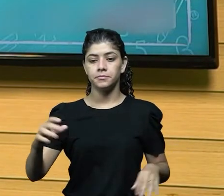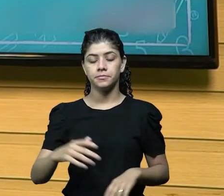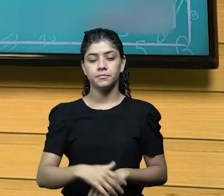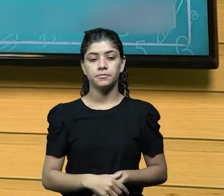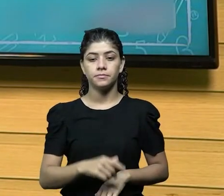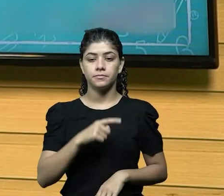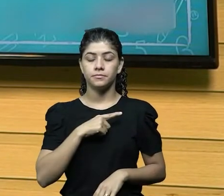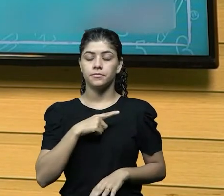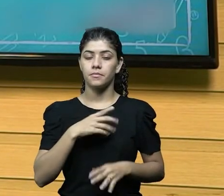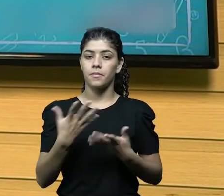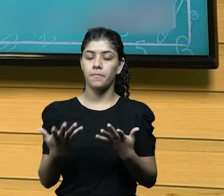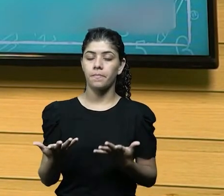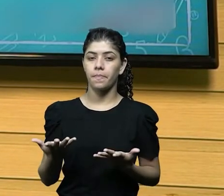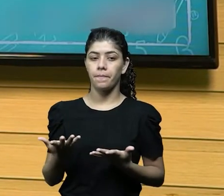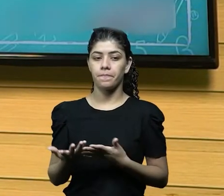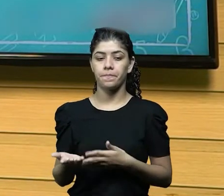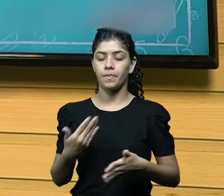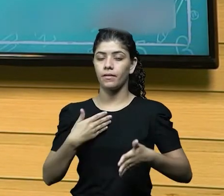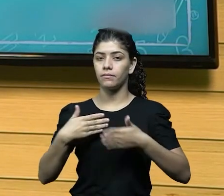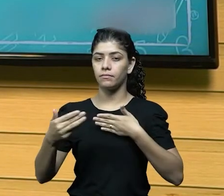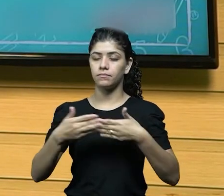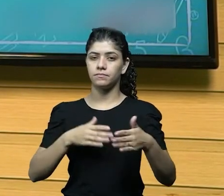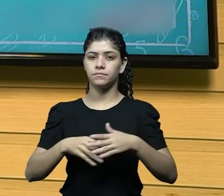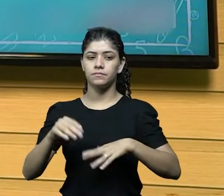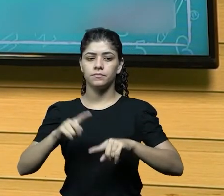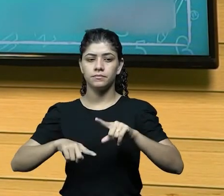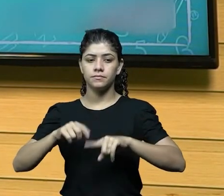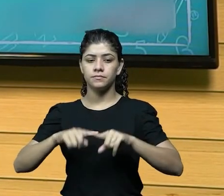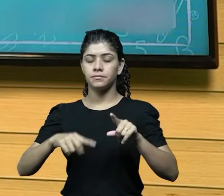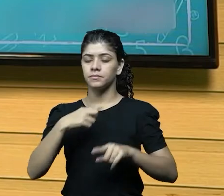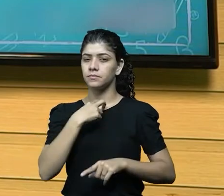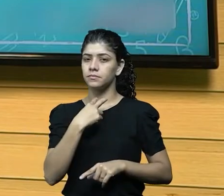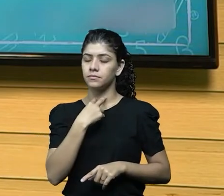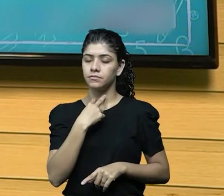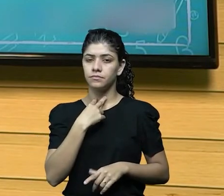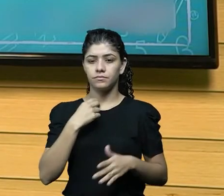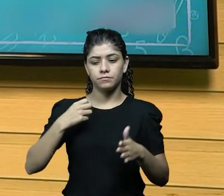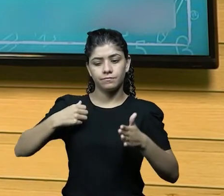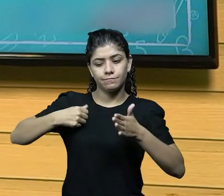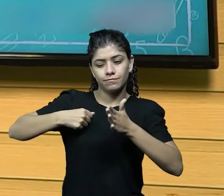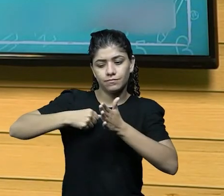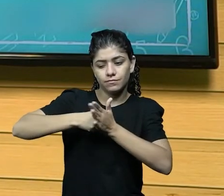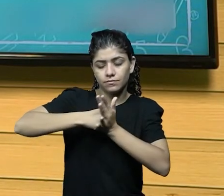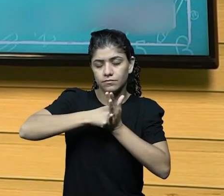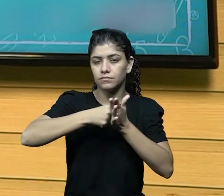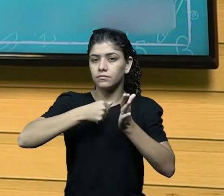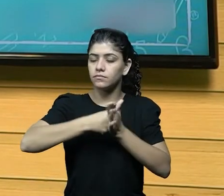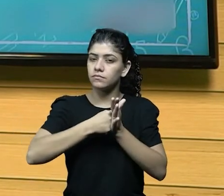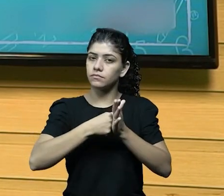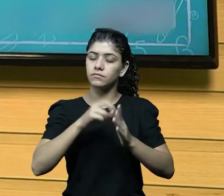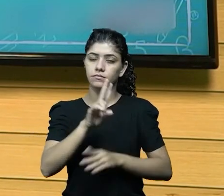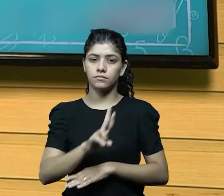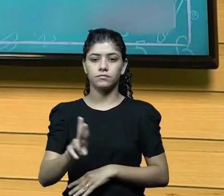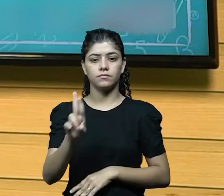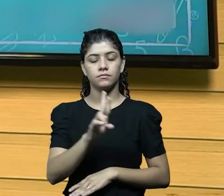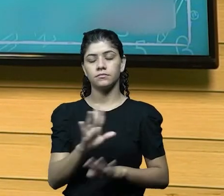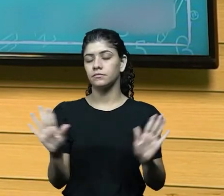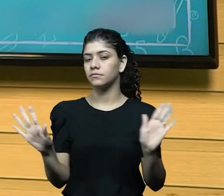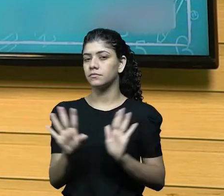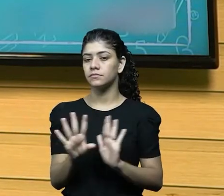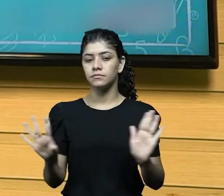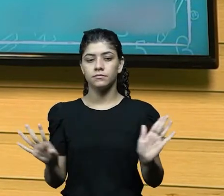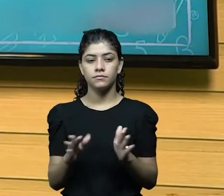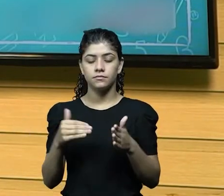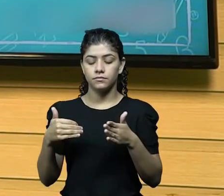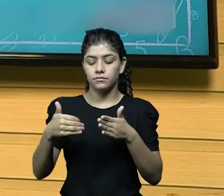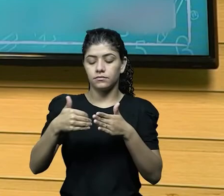estiver tomando a medida, seja com paquímetro, ou seja com micrômetro, não é para apertar a peça ou o que está sendo medido, você só